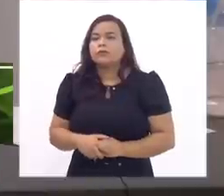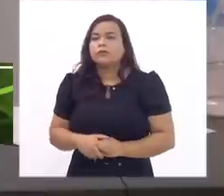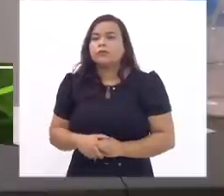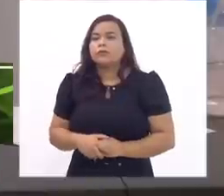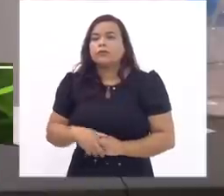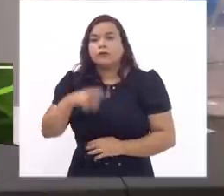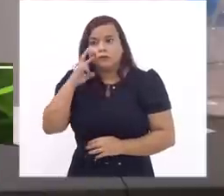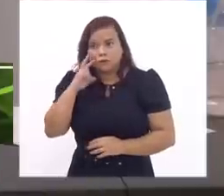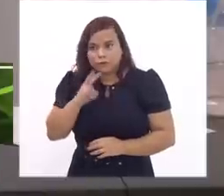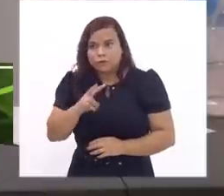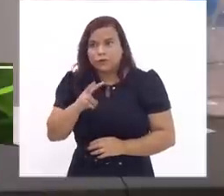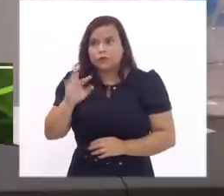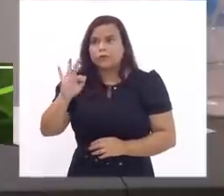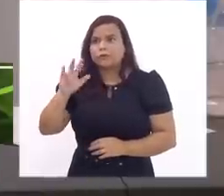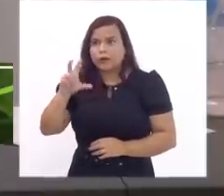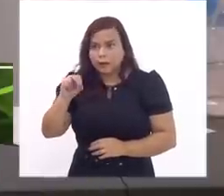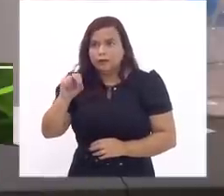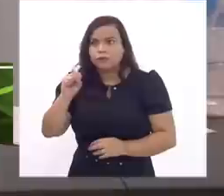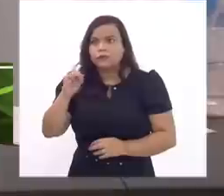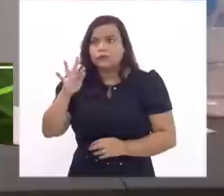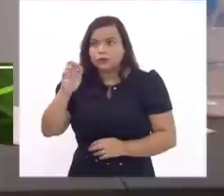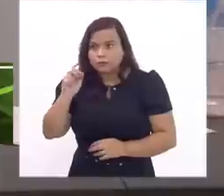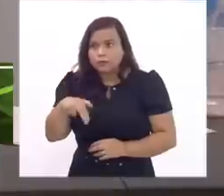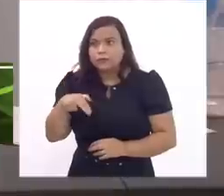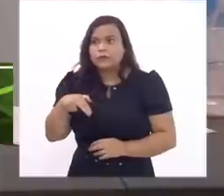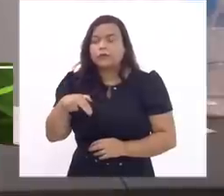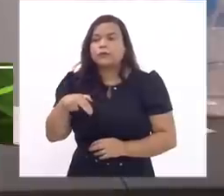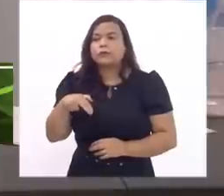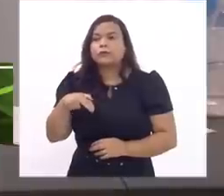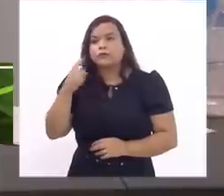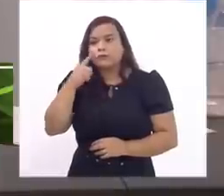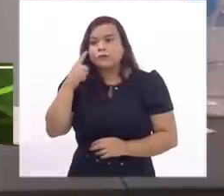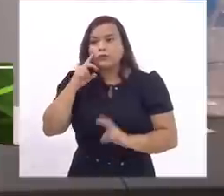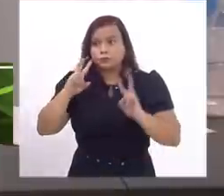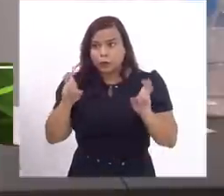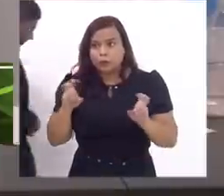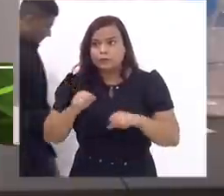Está aqui também o Flávio Serafini, que é um dos autores do ensino médio.